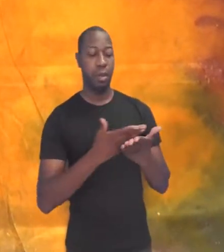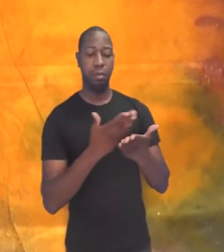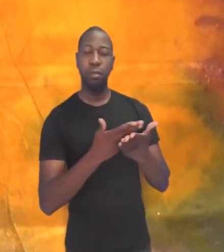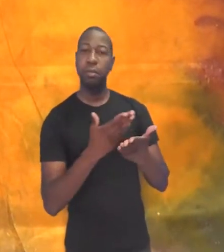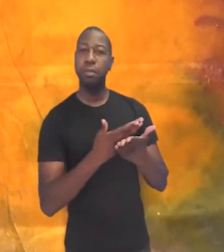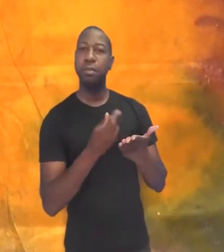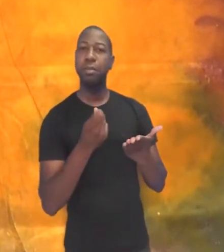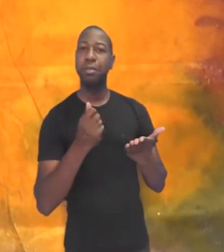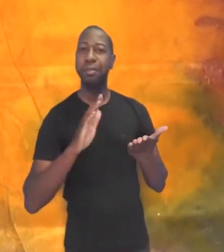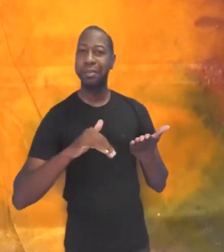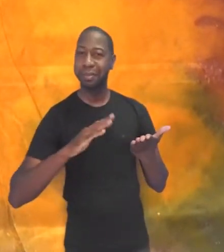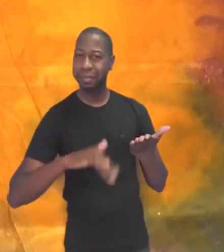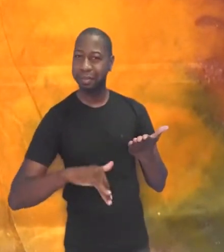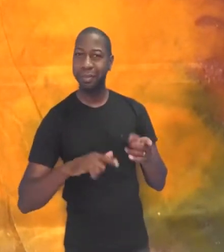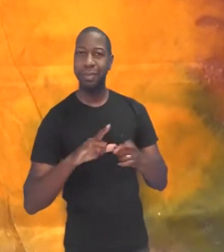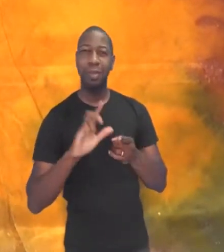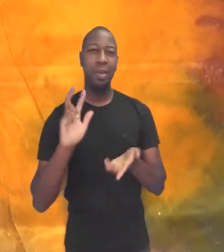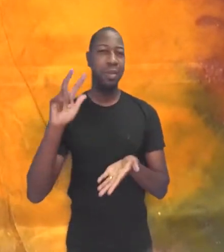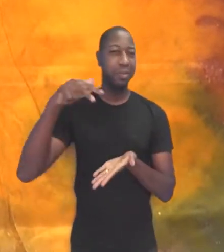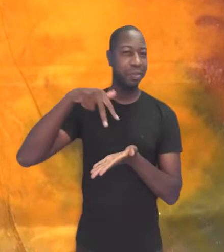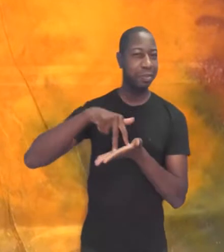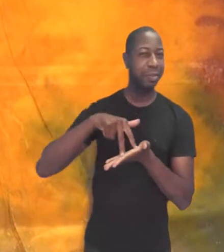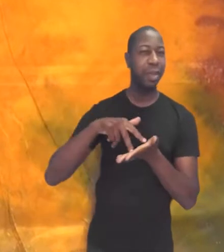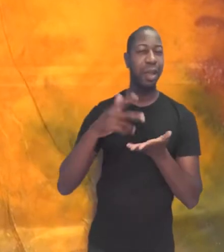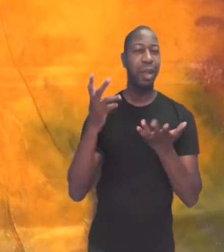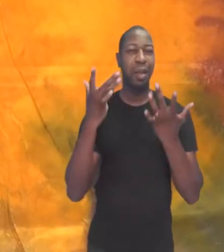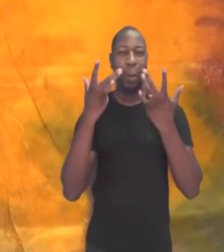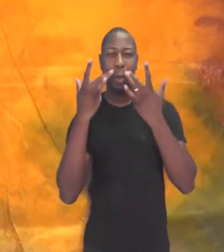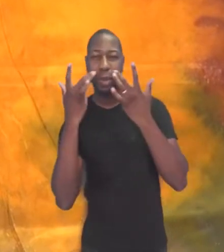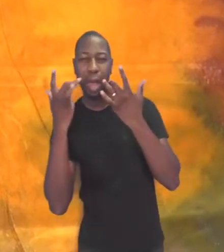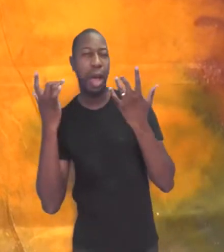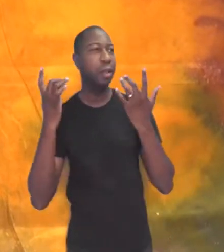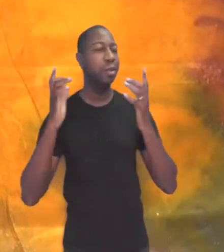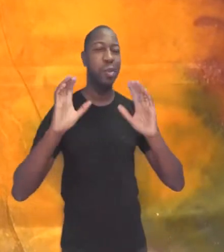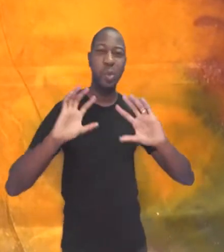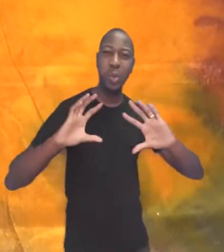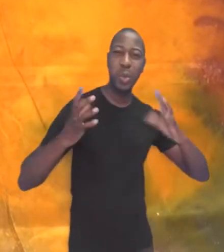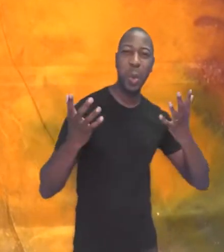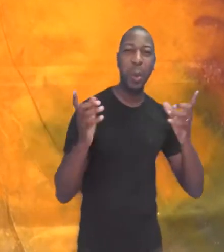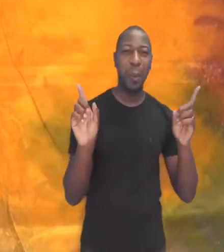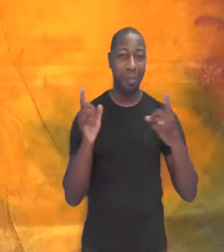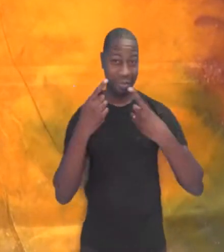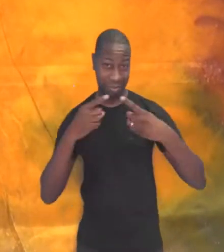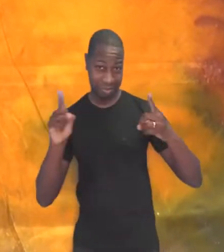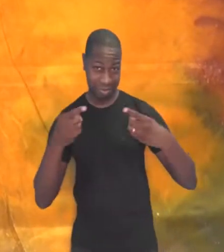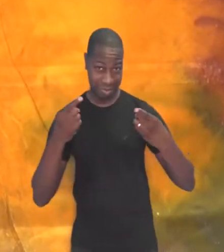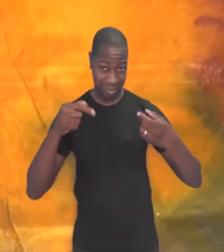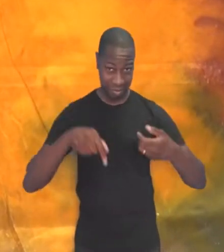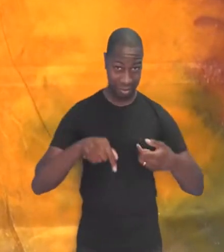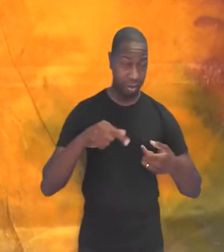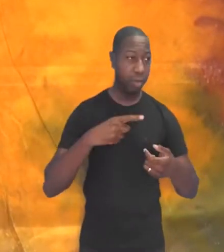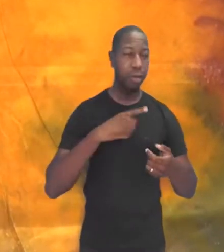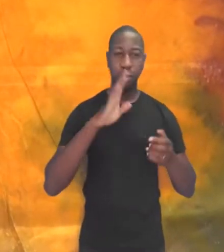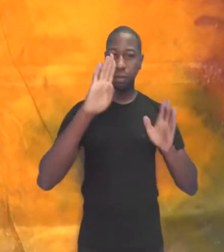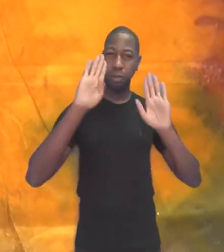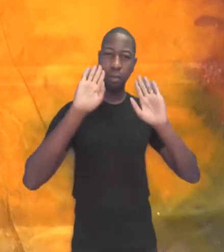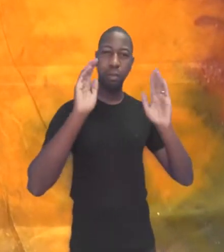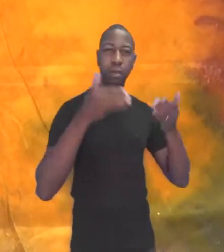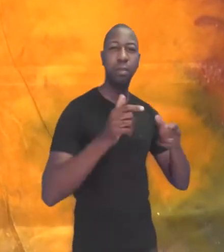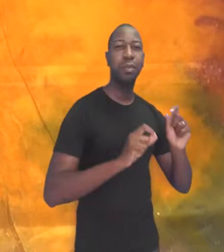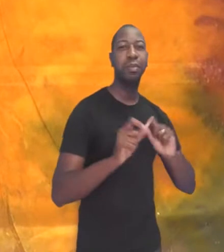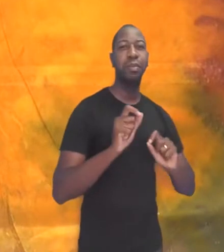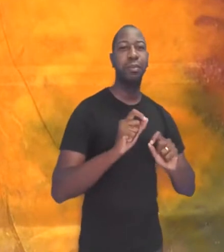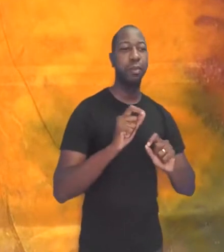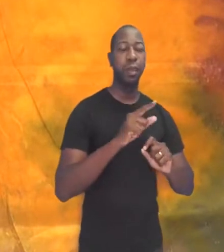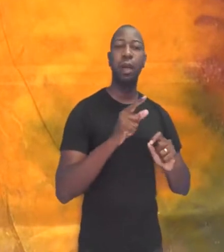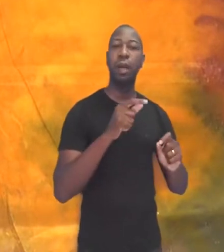palco cultural com shows, com teatro, com muita coisa bacana. Inclusive, essa edição a gente está dando um foco principal